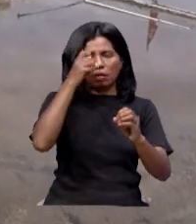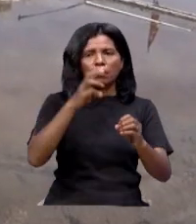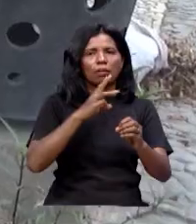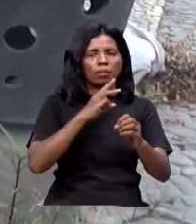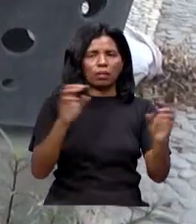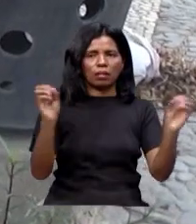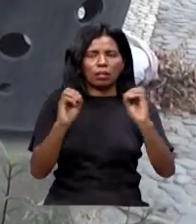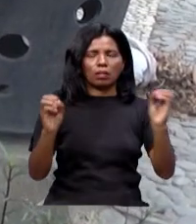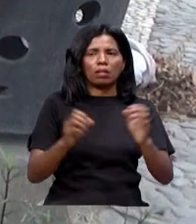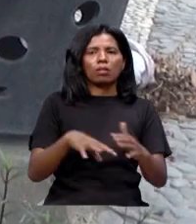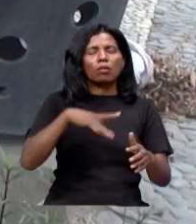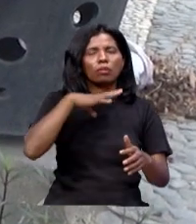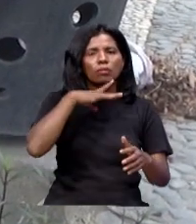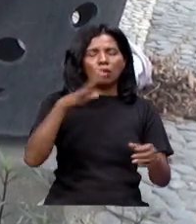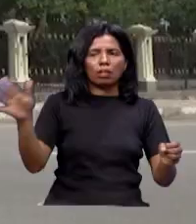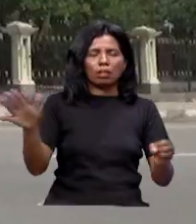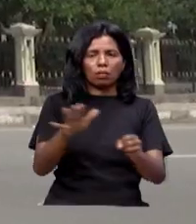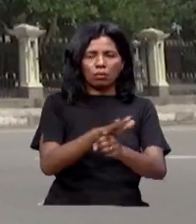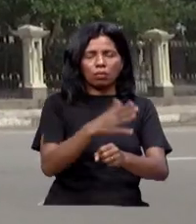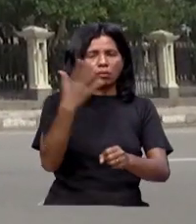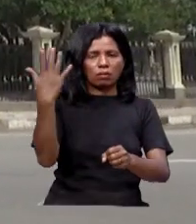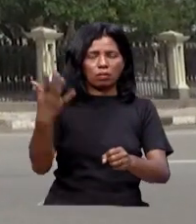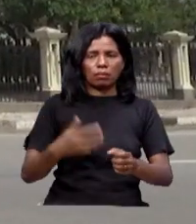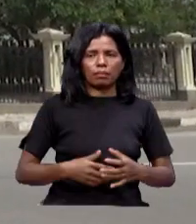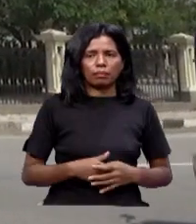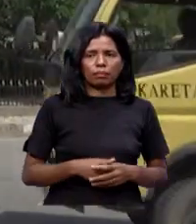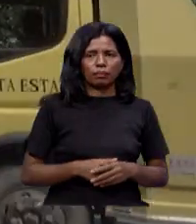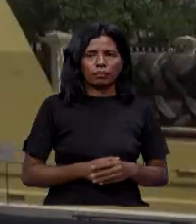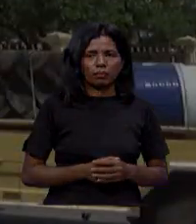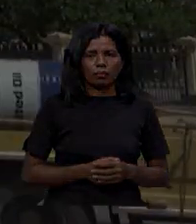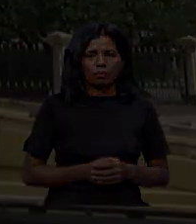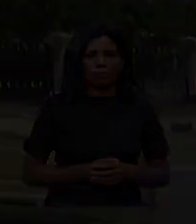no mos lisu na konu e a jardim laran. Abraão Amaral, gemeni.